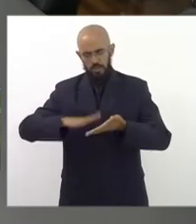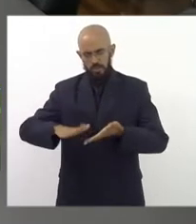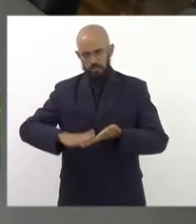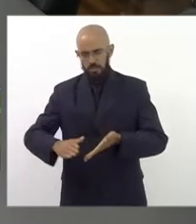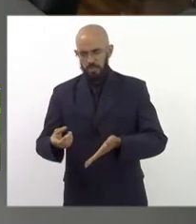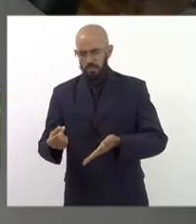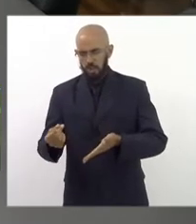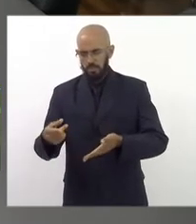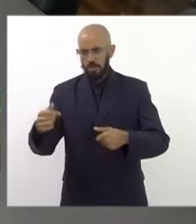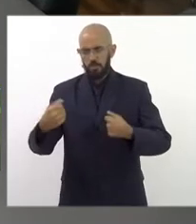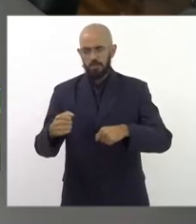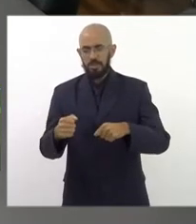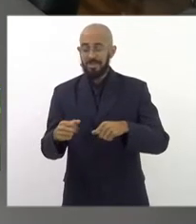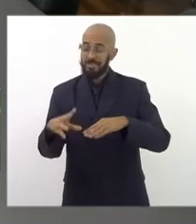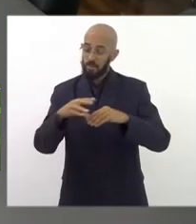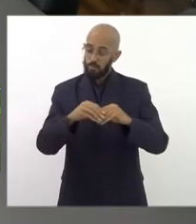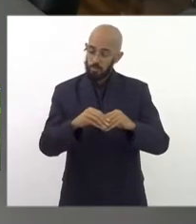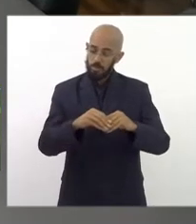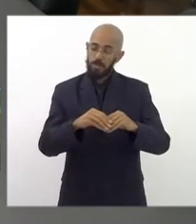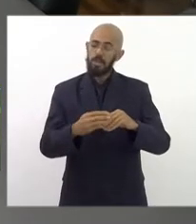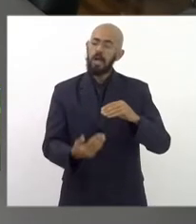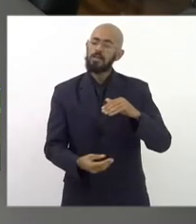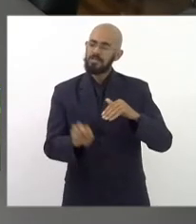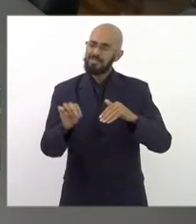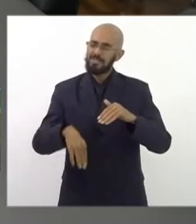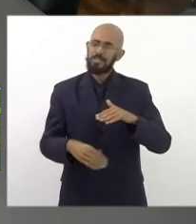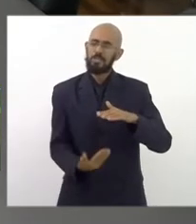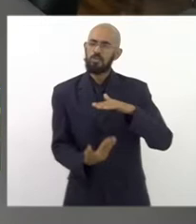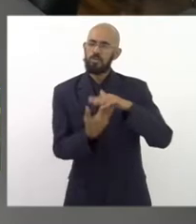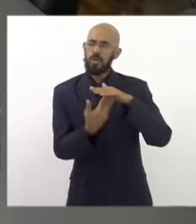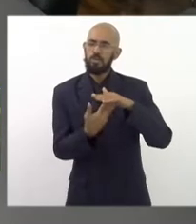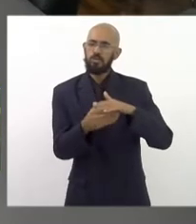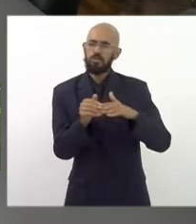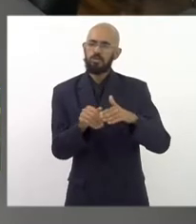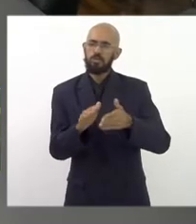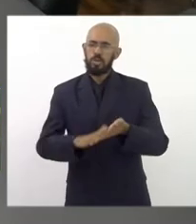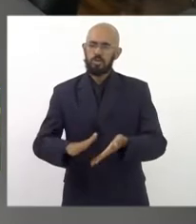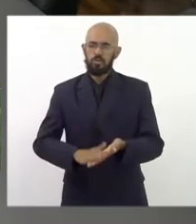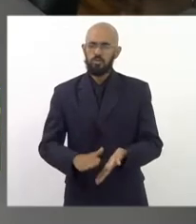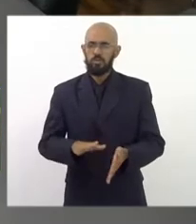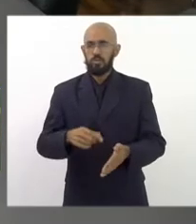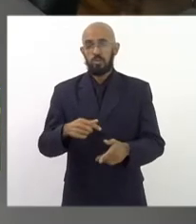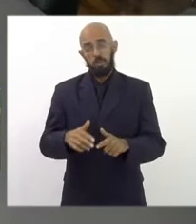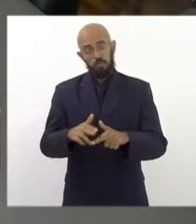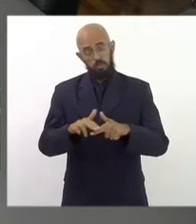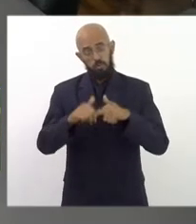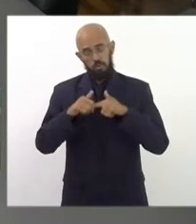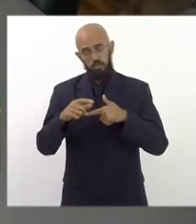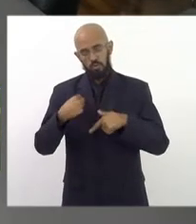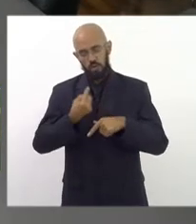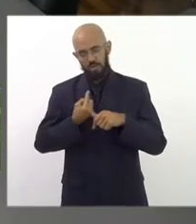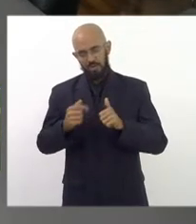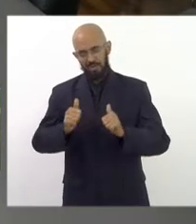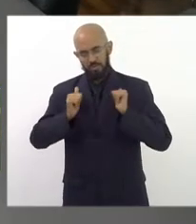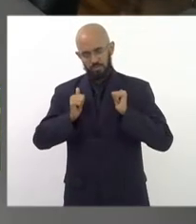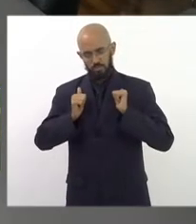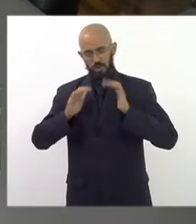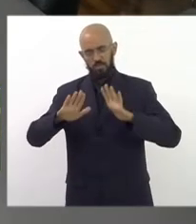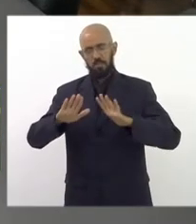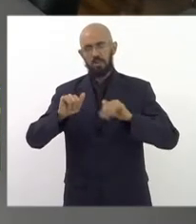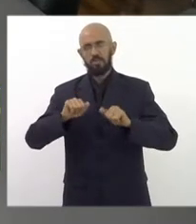o teto de gastos e, portanto, nós estaríamos fora. Ainda que o artigo 1º da lei estadual diga que